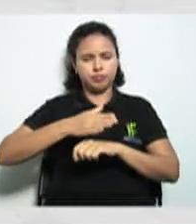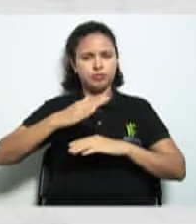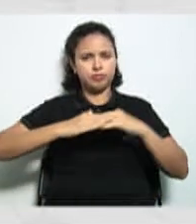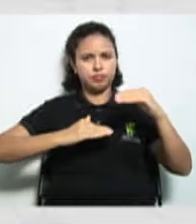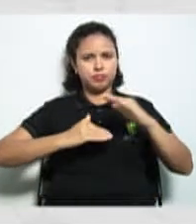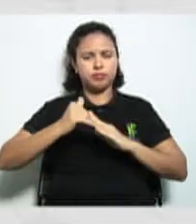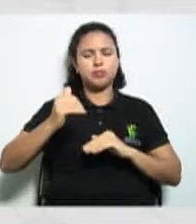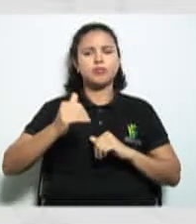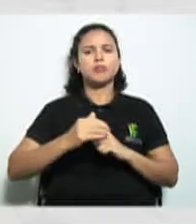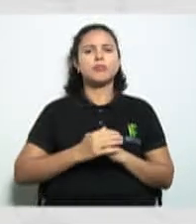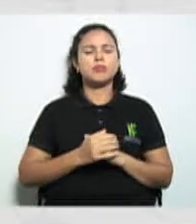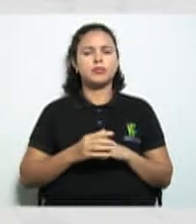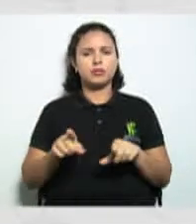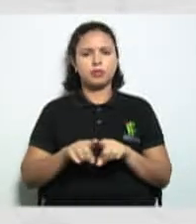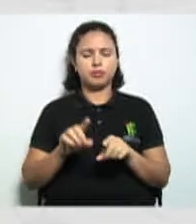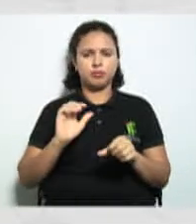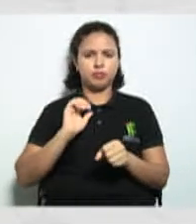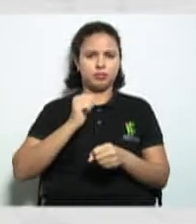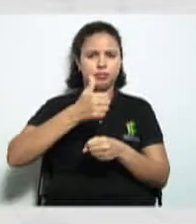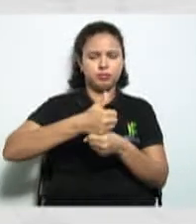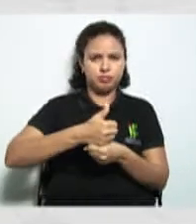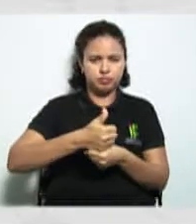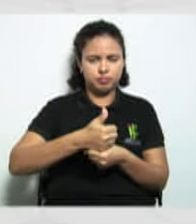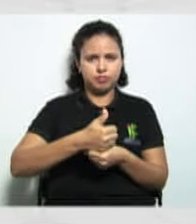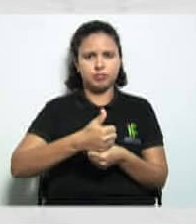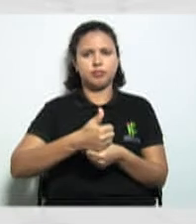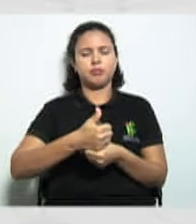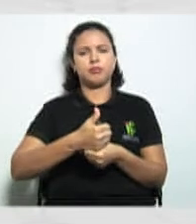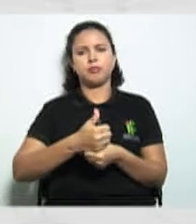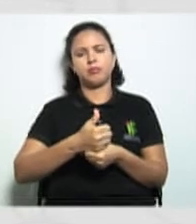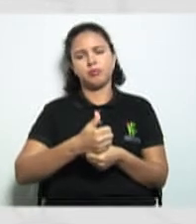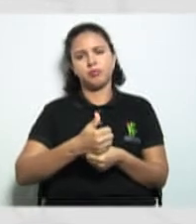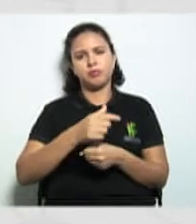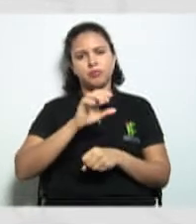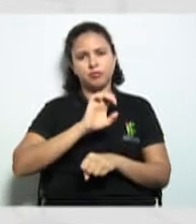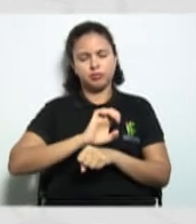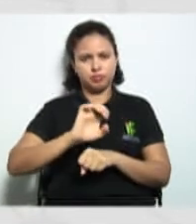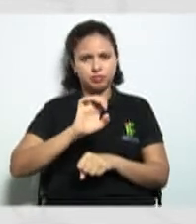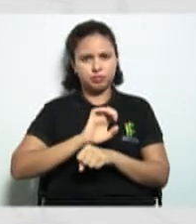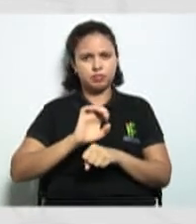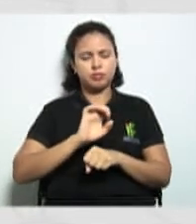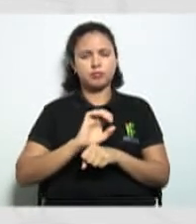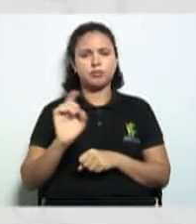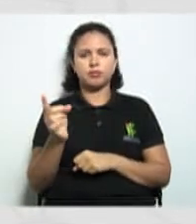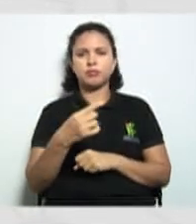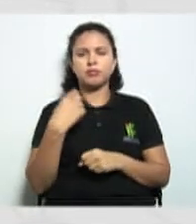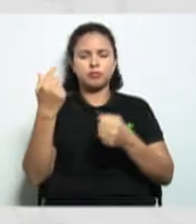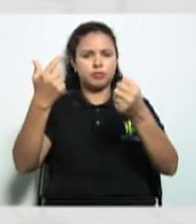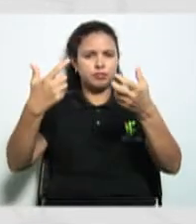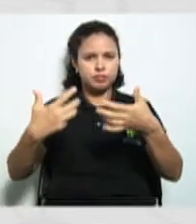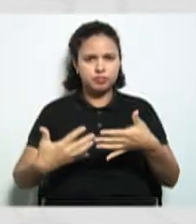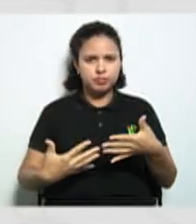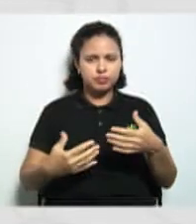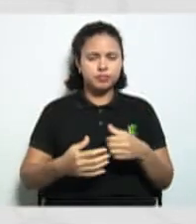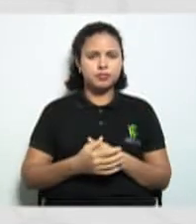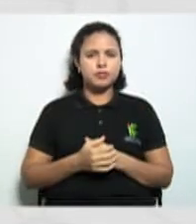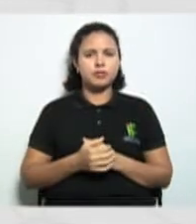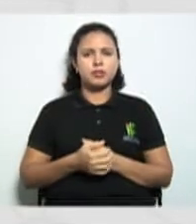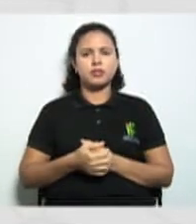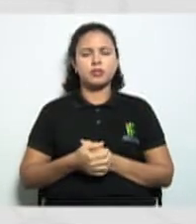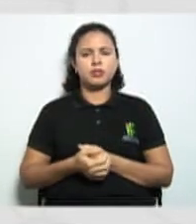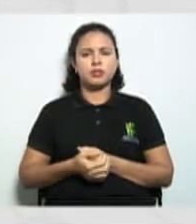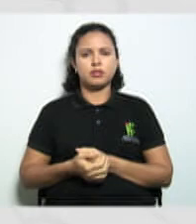e também substituir o estágio. Então, nós falamos, né, que